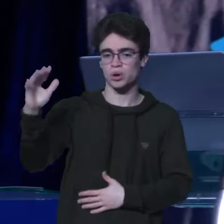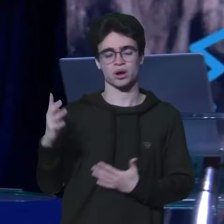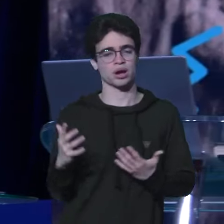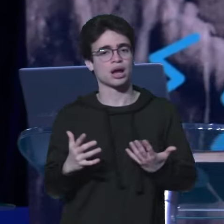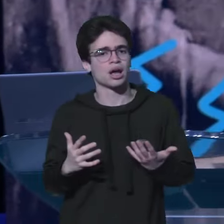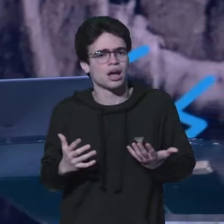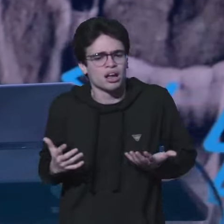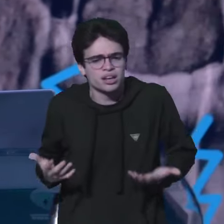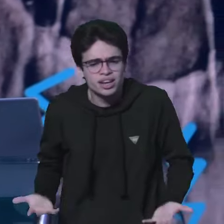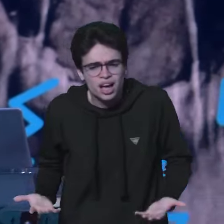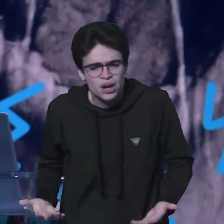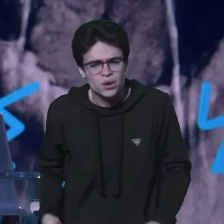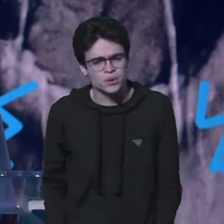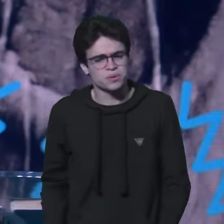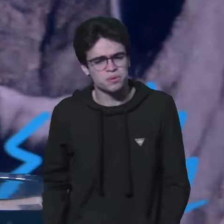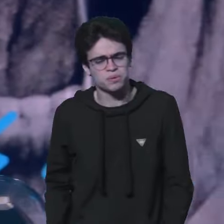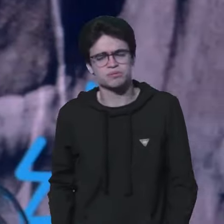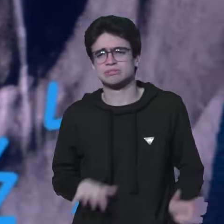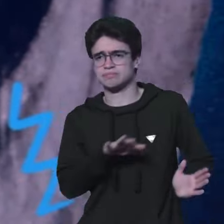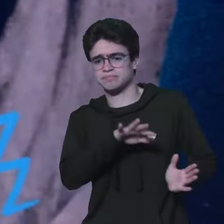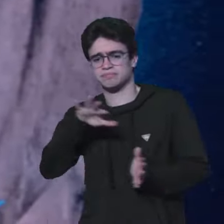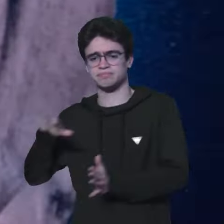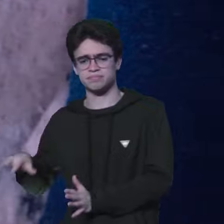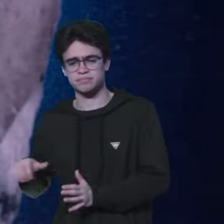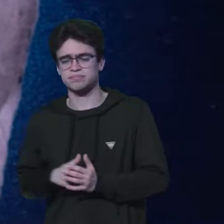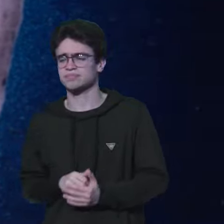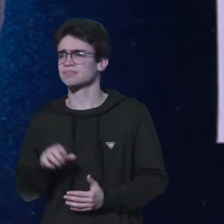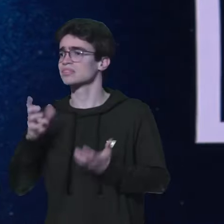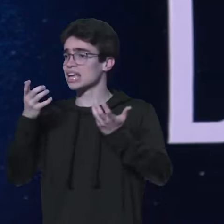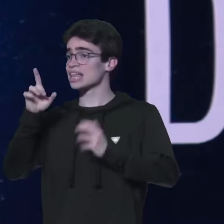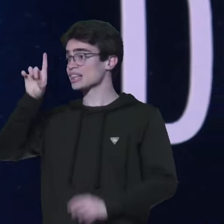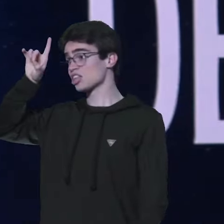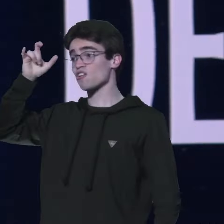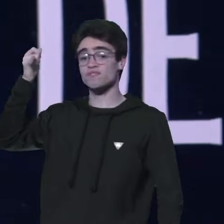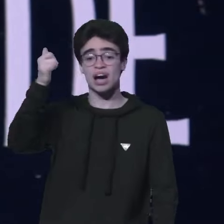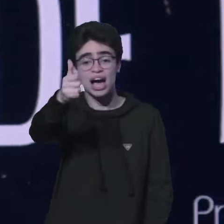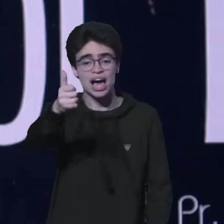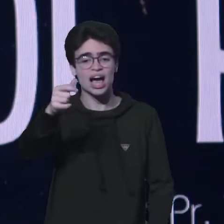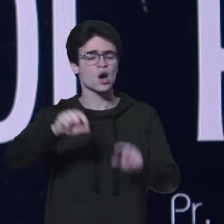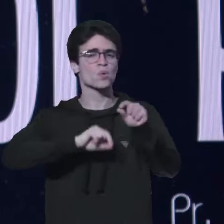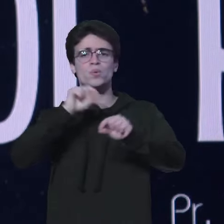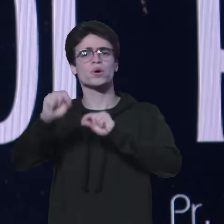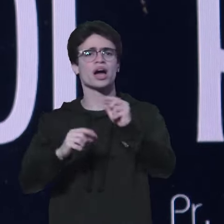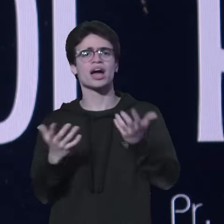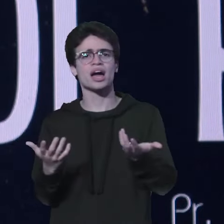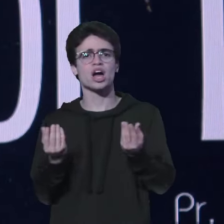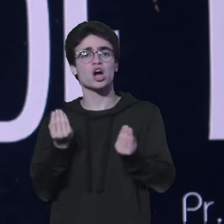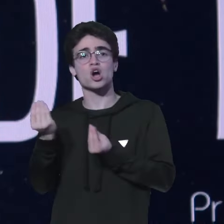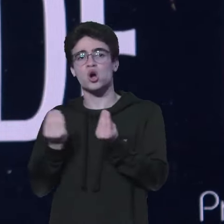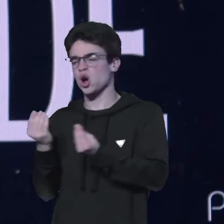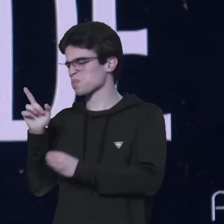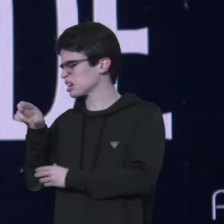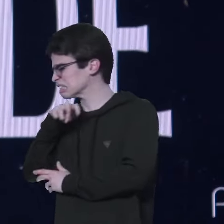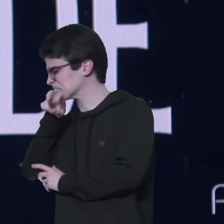quer falar com você hoje é sobre como você pode vencer o reino de